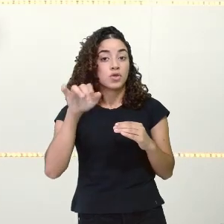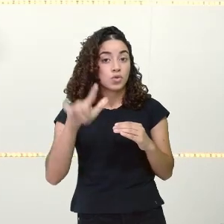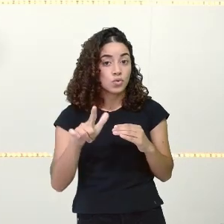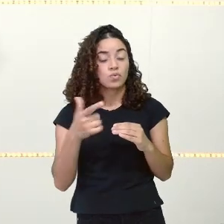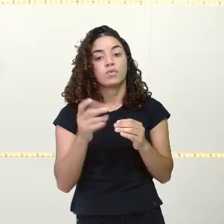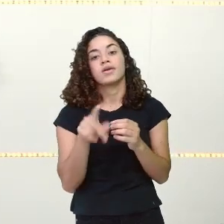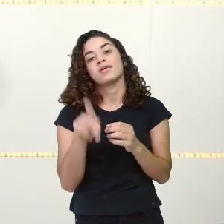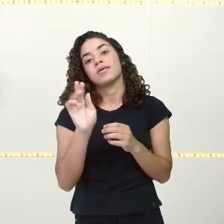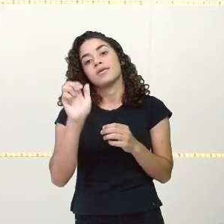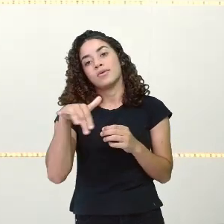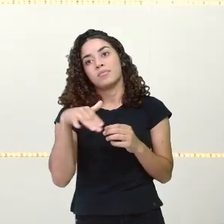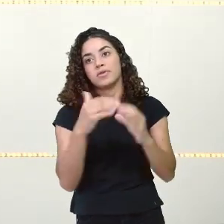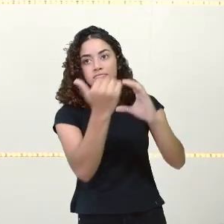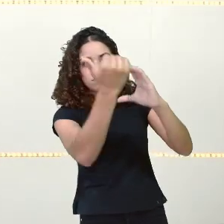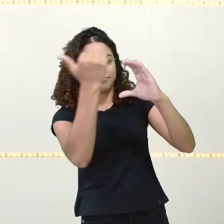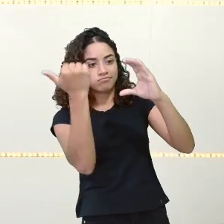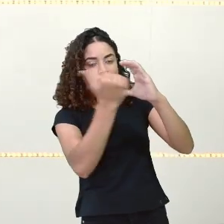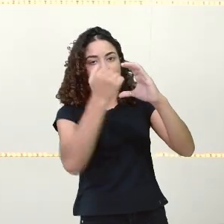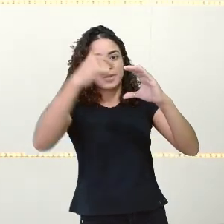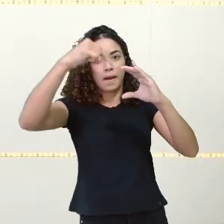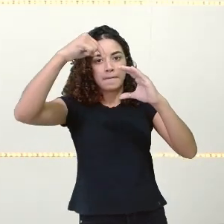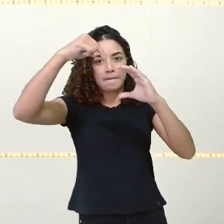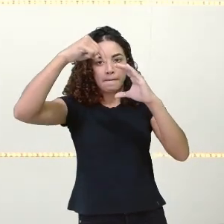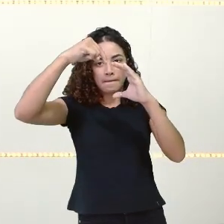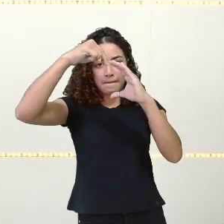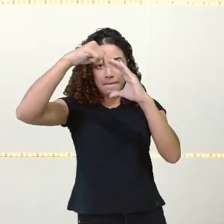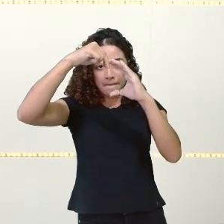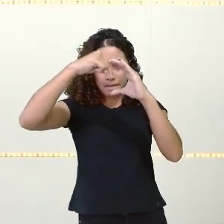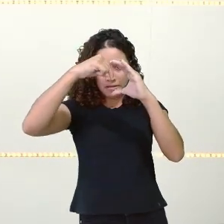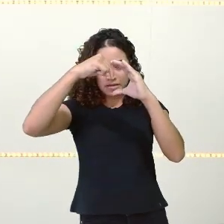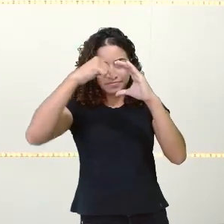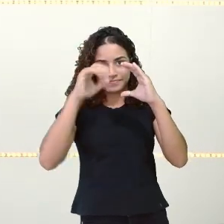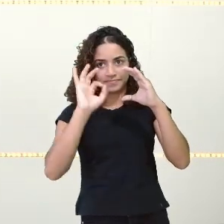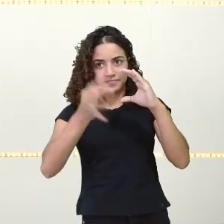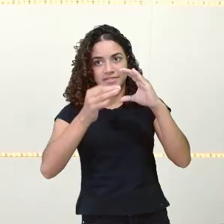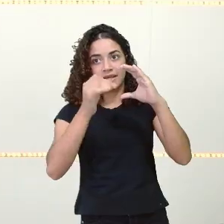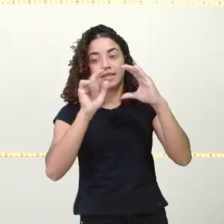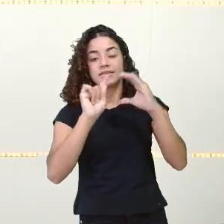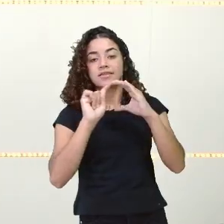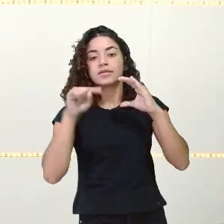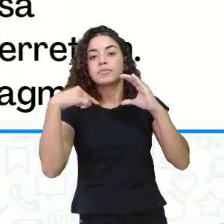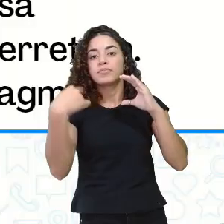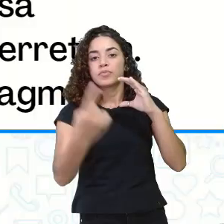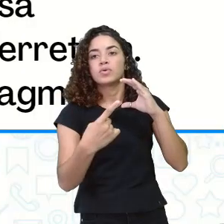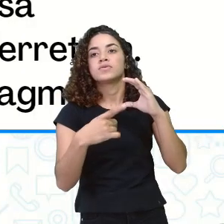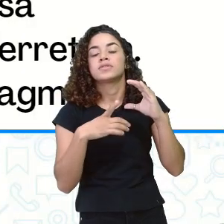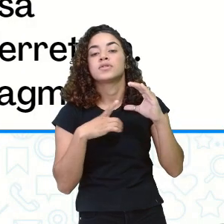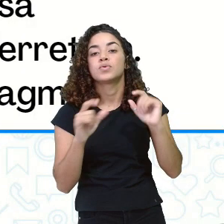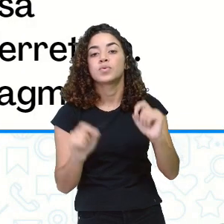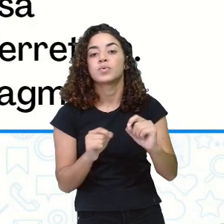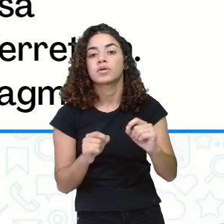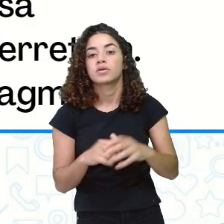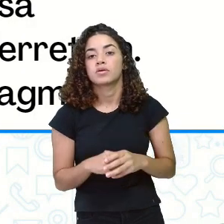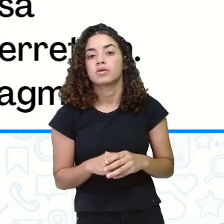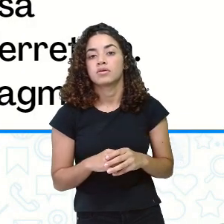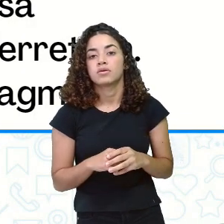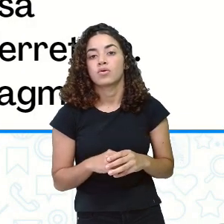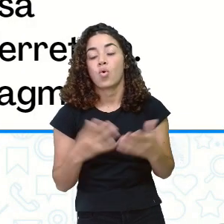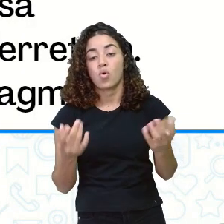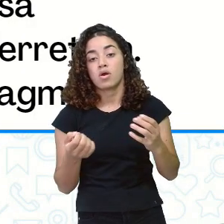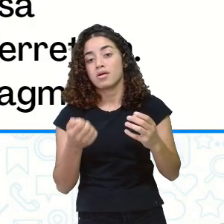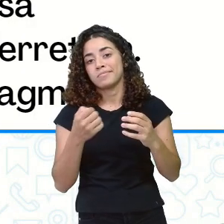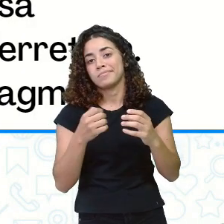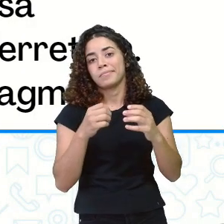tudo entrando, ó, para dentro da Terra, tá certo? Depois Mas o que eu posso falar sobre o manto, professora Sinara?